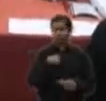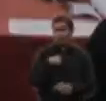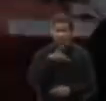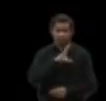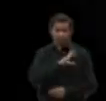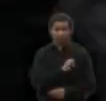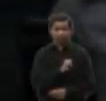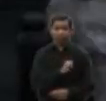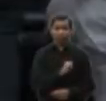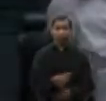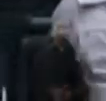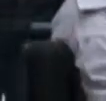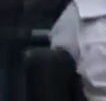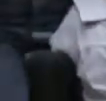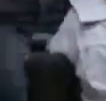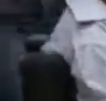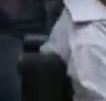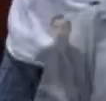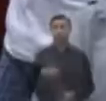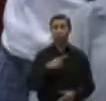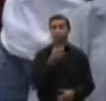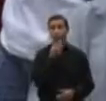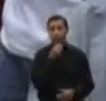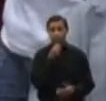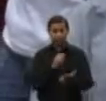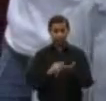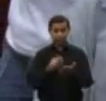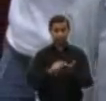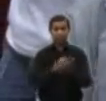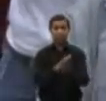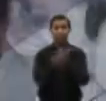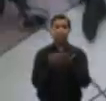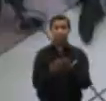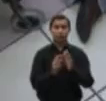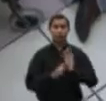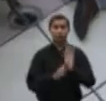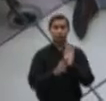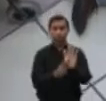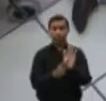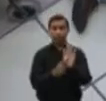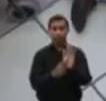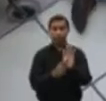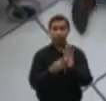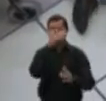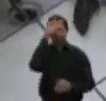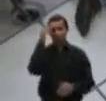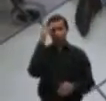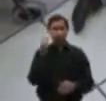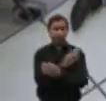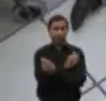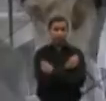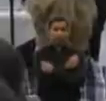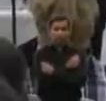adorando. O compositor e autor Carlinhos Viviani trouxe um abraço para o pessoal e aproveitou